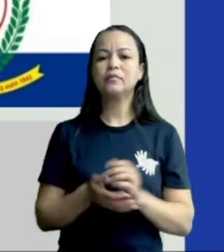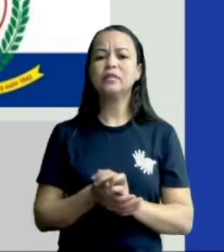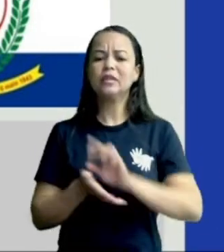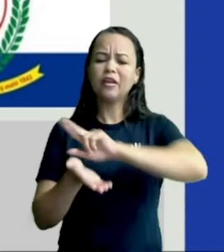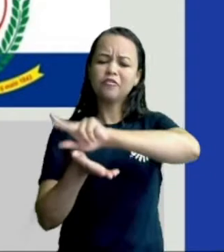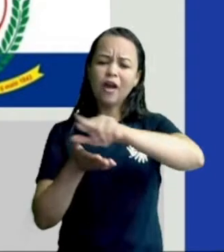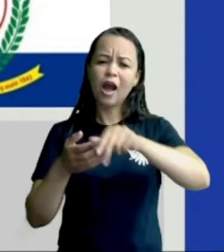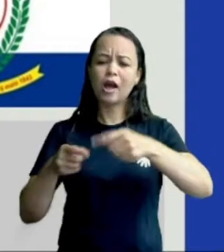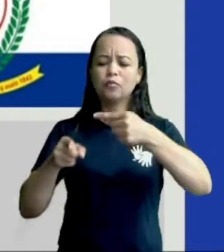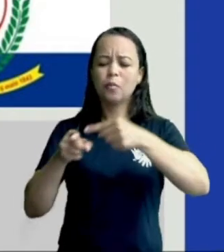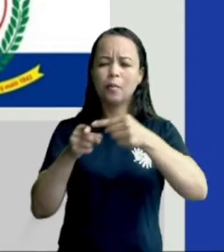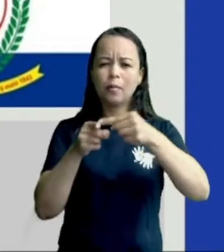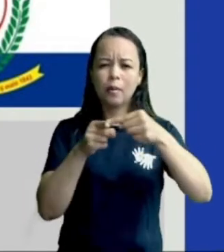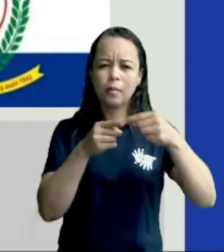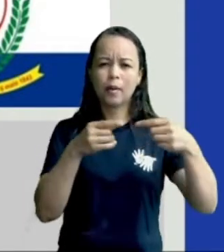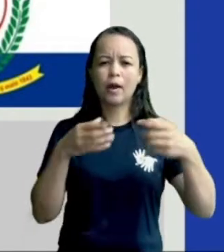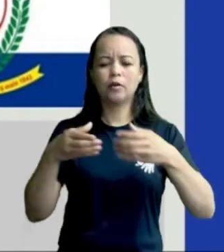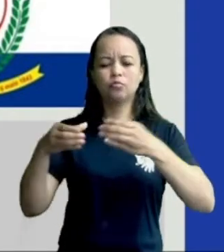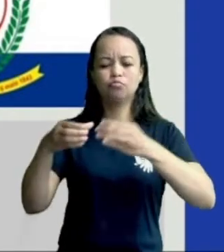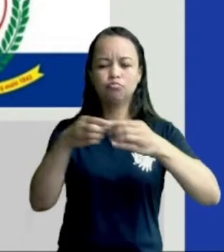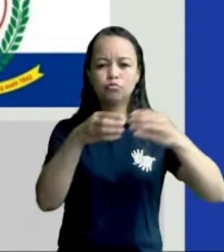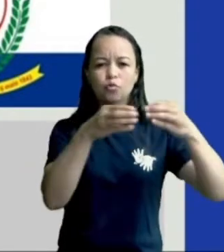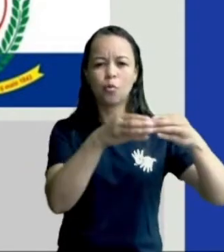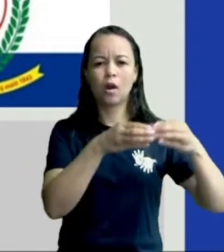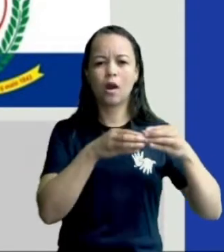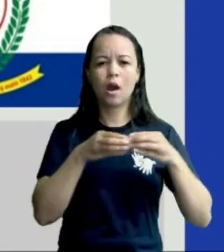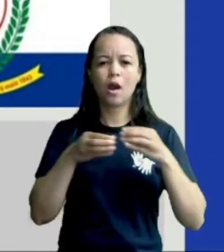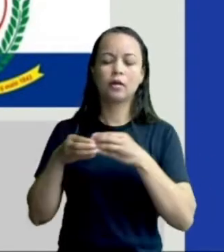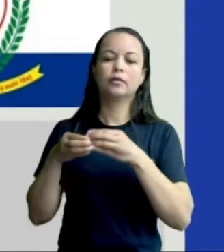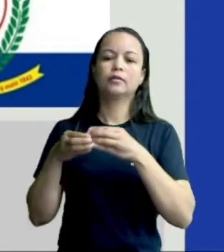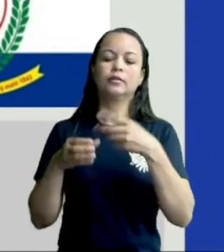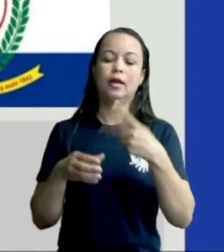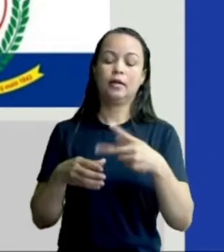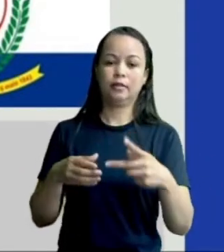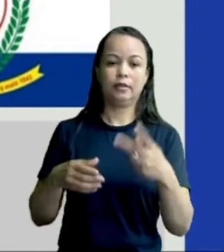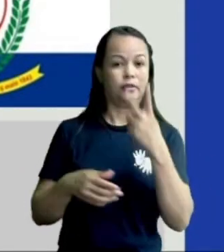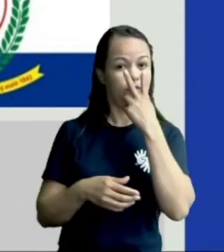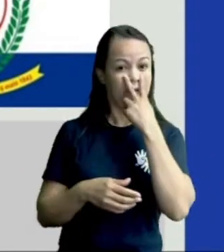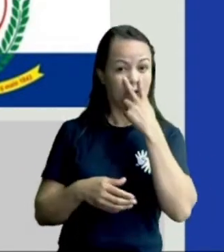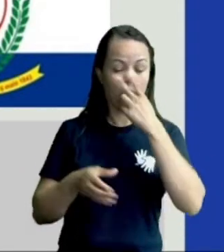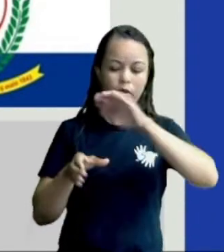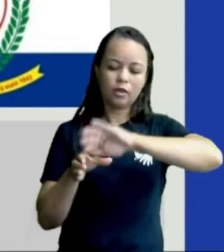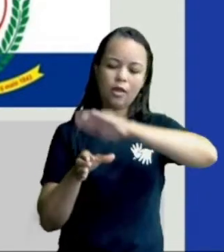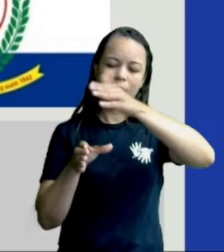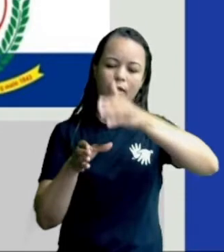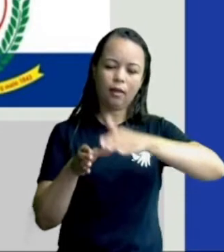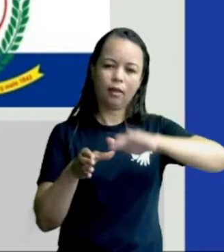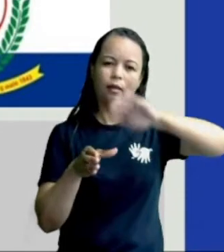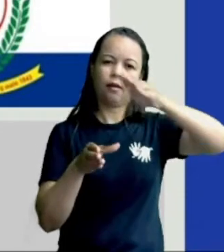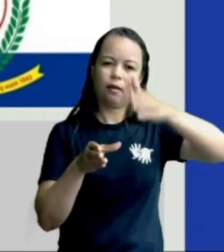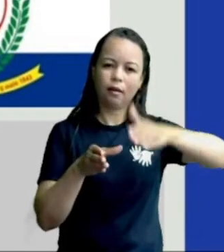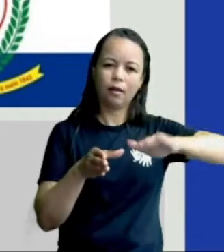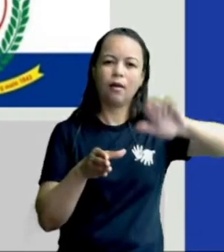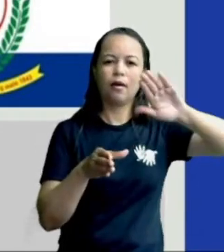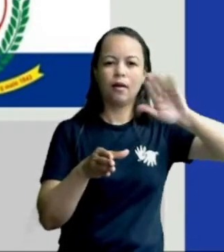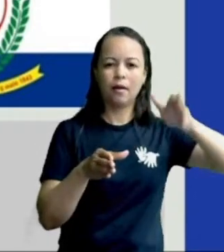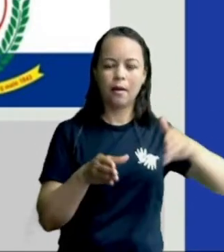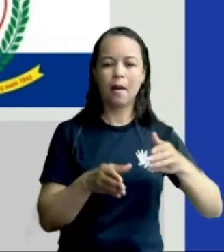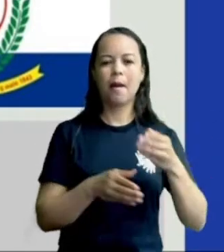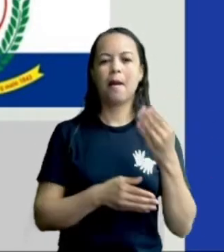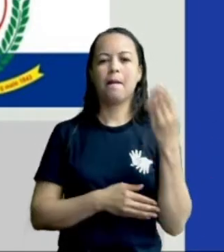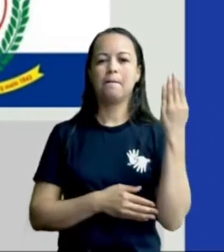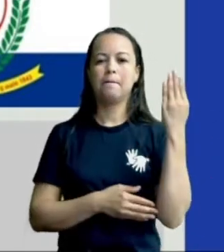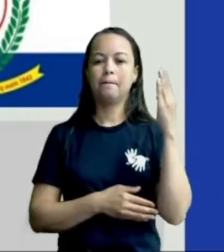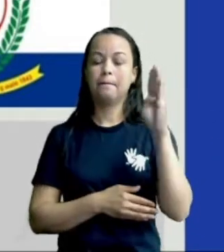Caiçara, Nossa Senhora do Amparo, etc. Tem algumas áreas que são bem irregulares. Para quem vai sentido